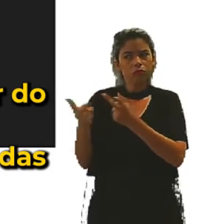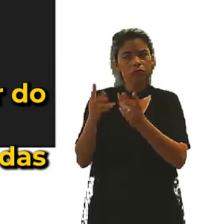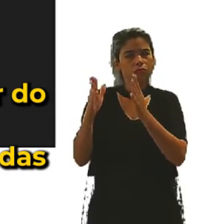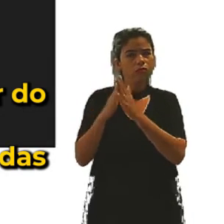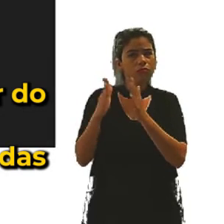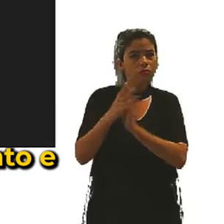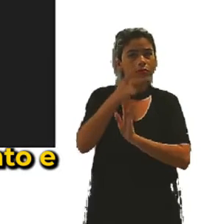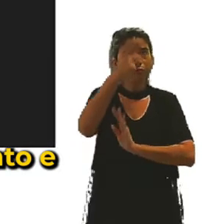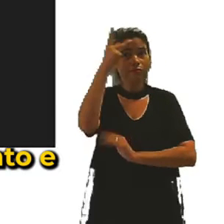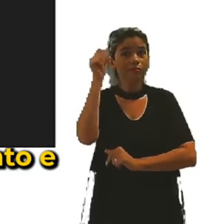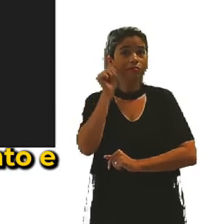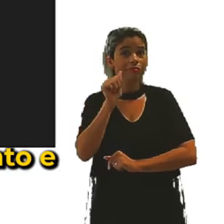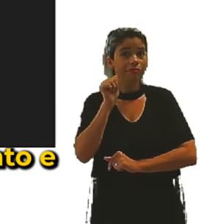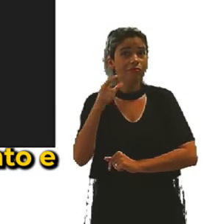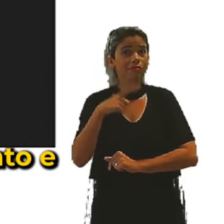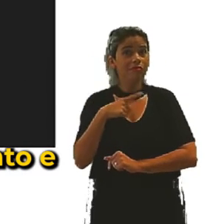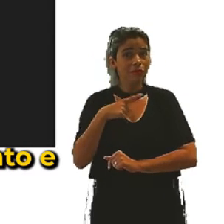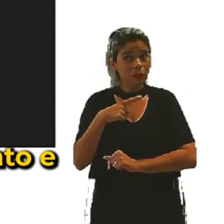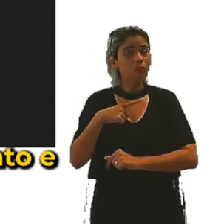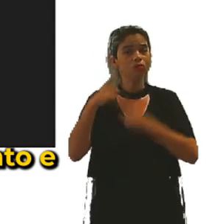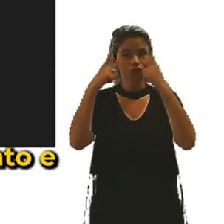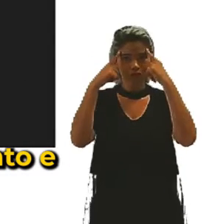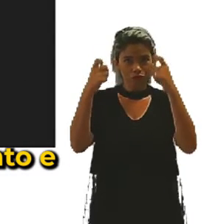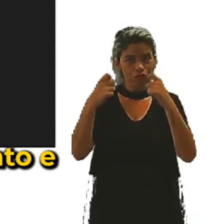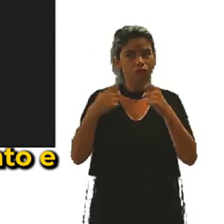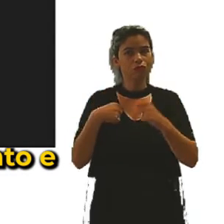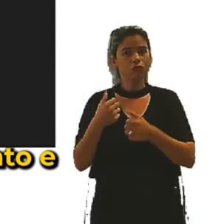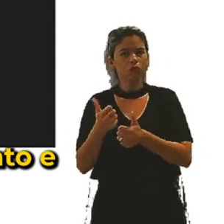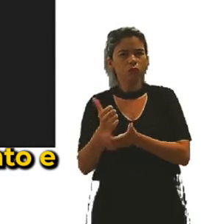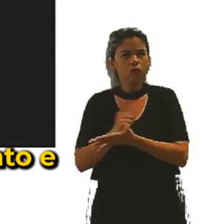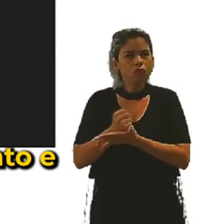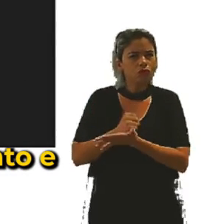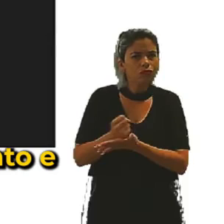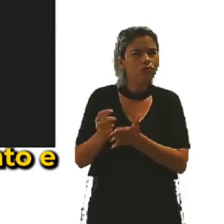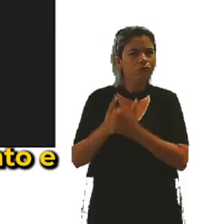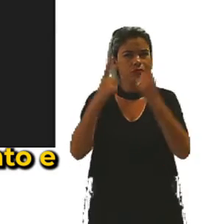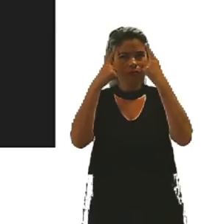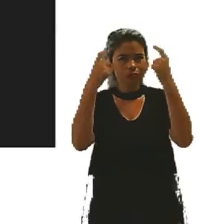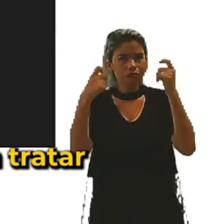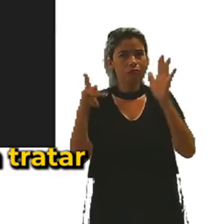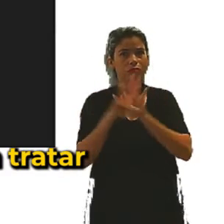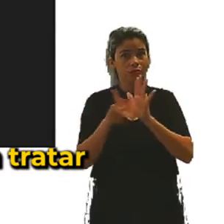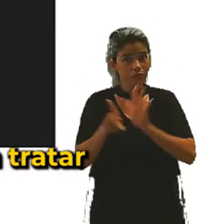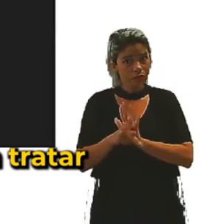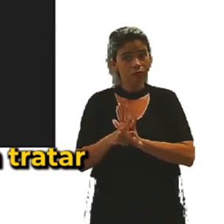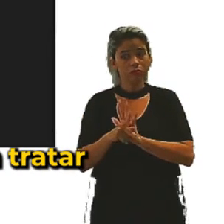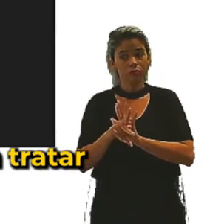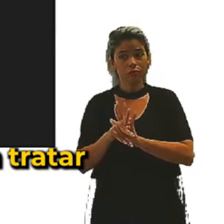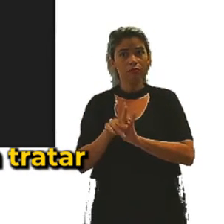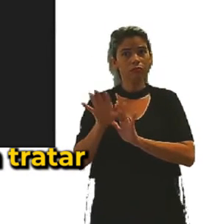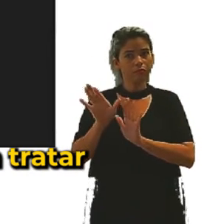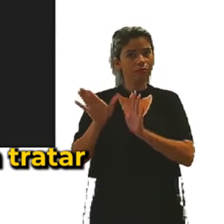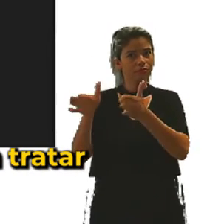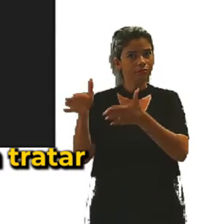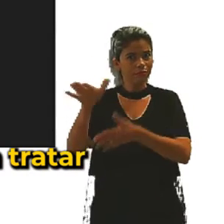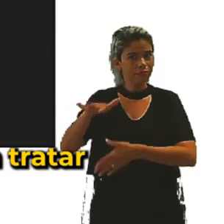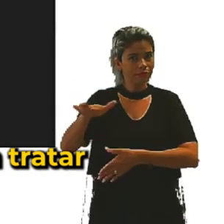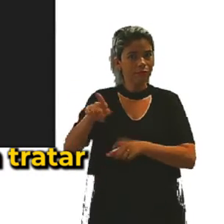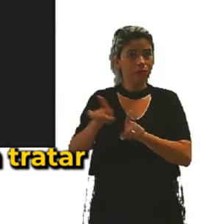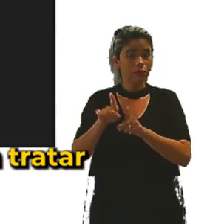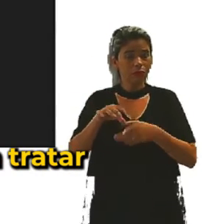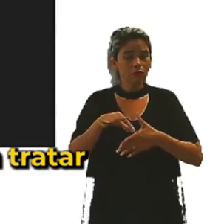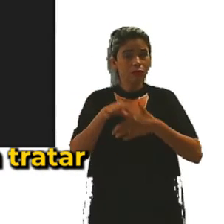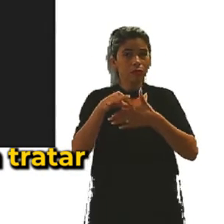casas das mulheres e homens em situação de violência, monitorando esse risco com um olhar atento e imediato do Estado sobre os casos. Podemos encaminhar